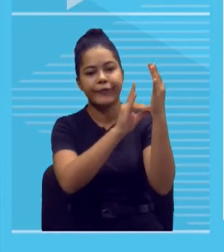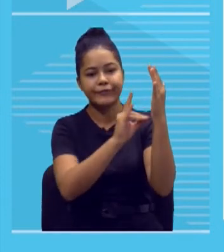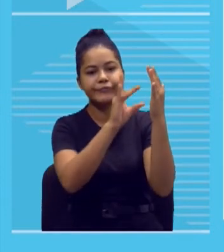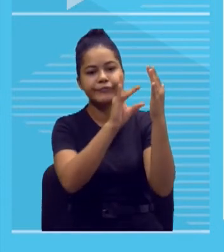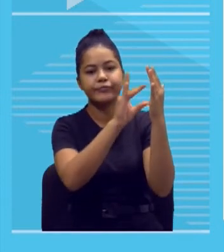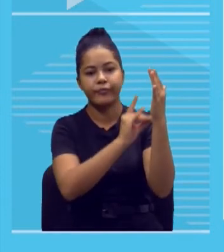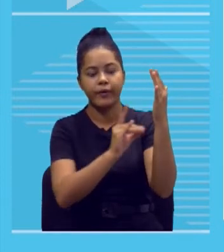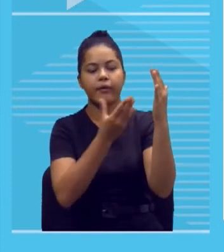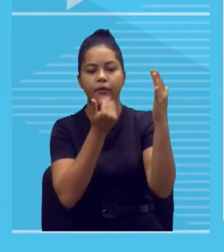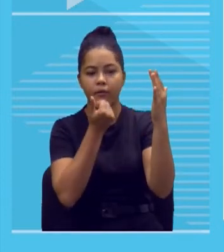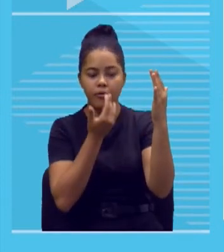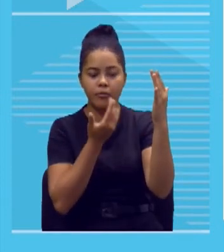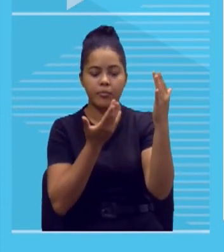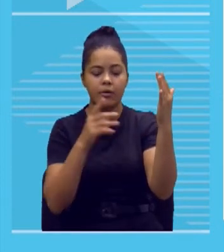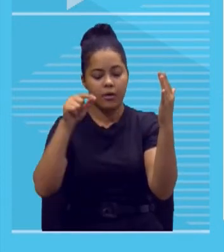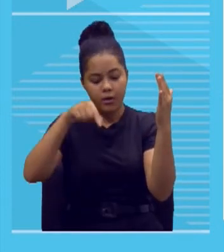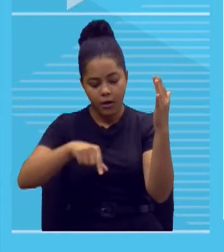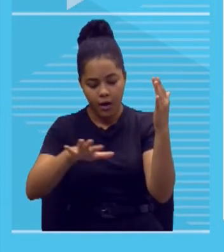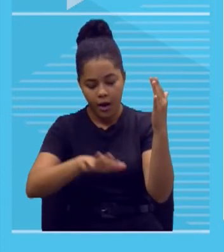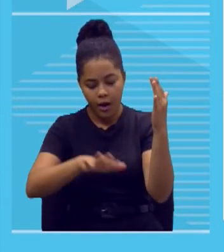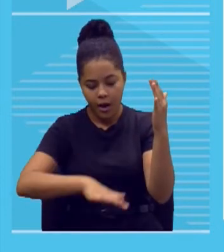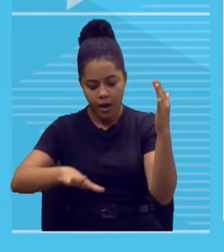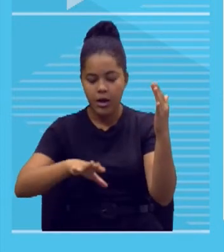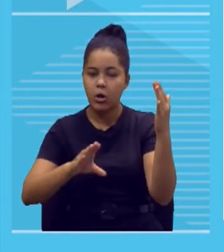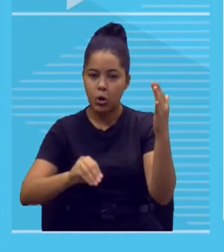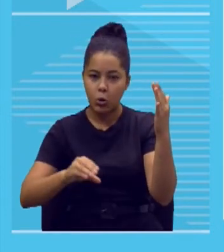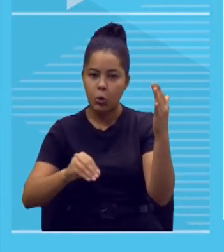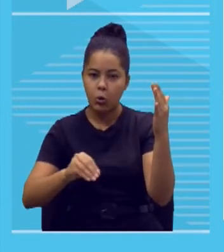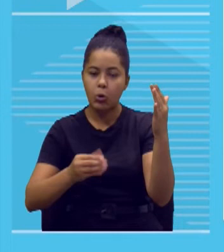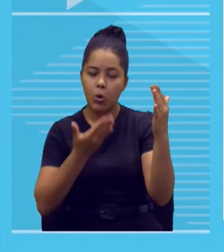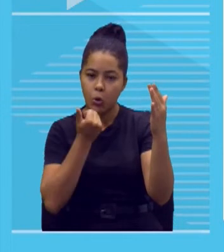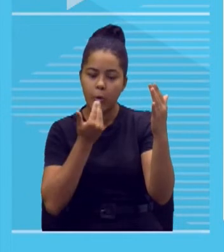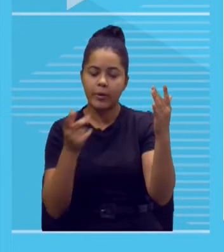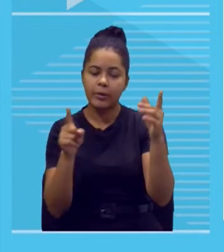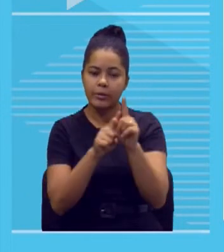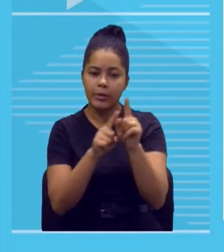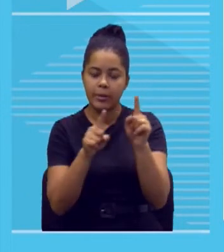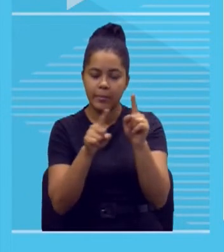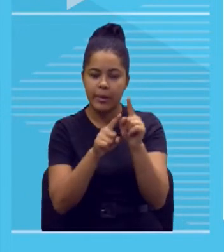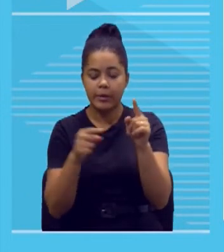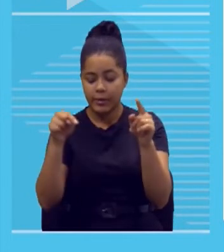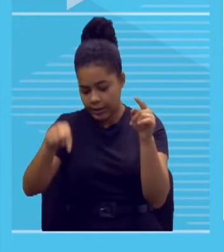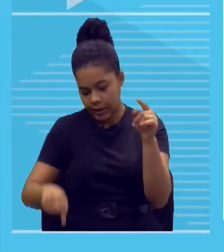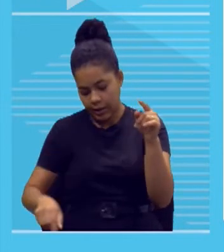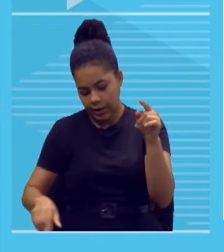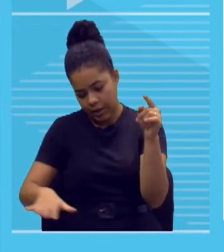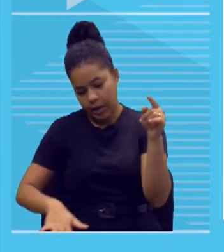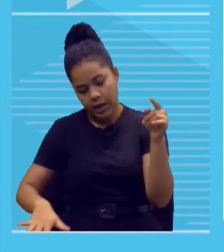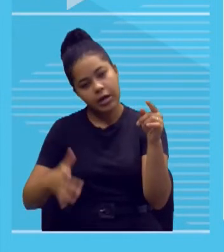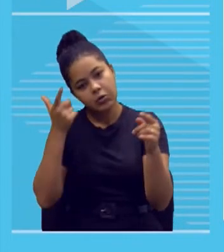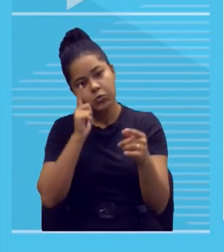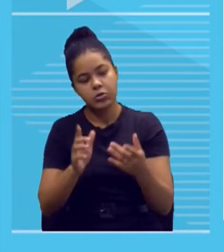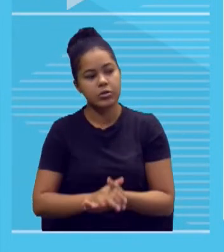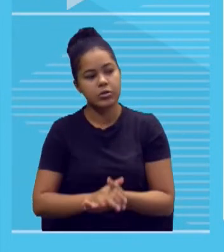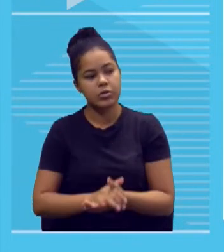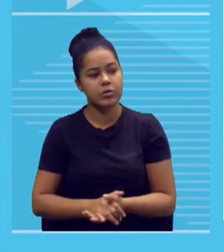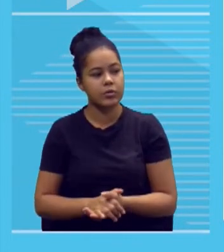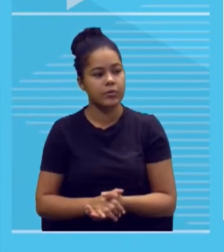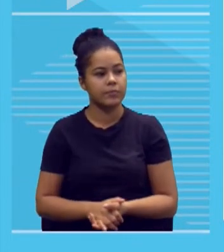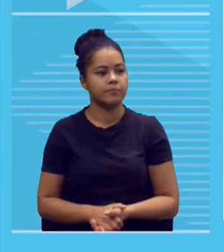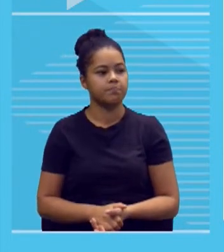E aí nós temos hoje o atual tamanho de pescoço da girafa